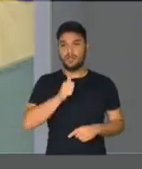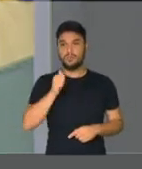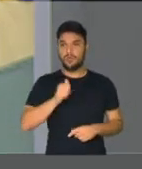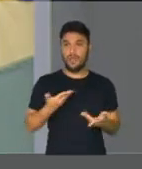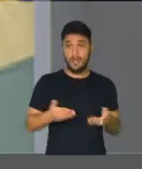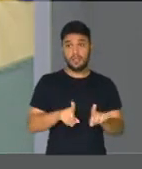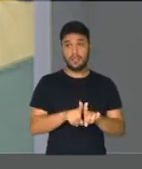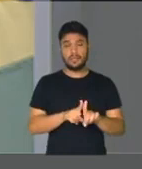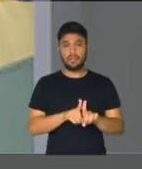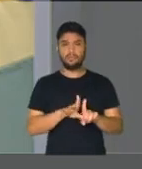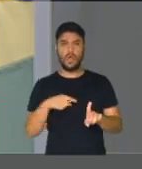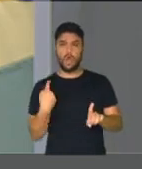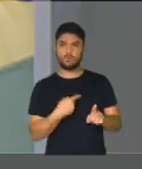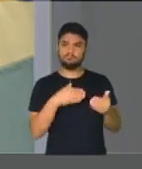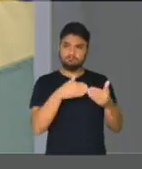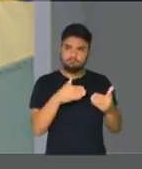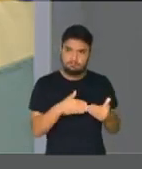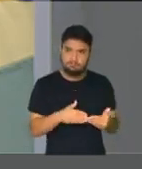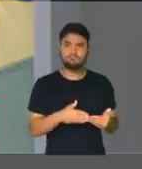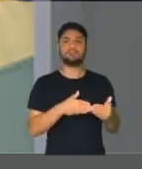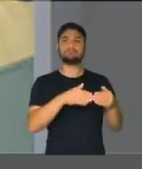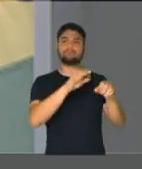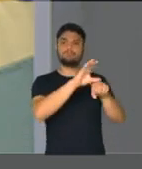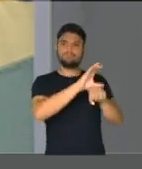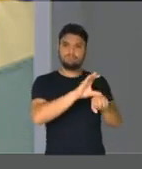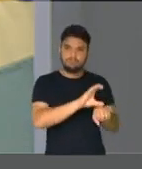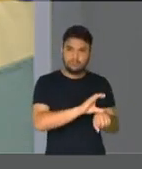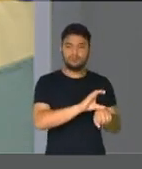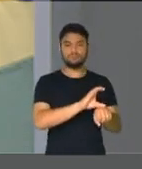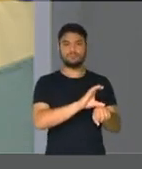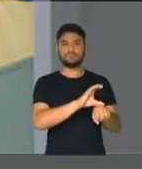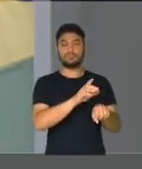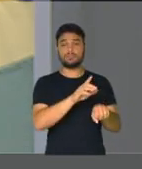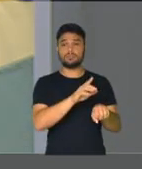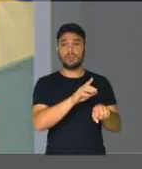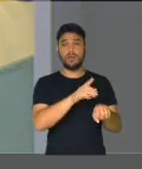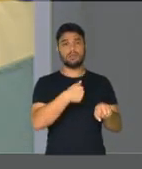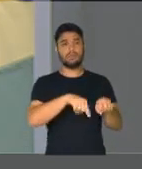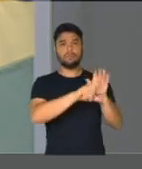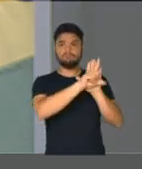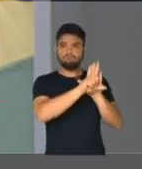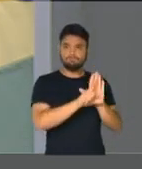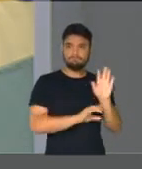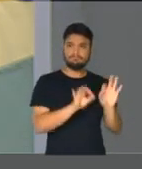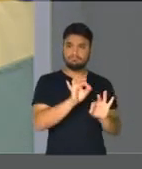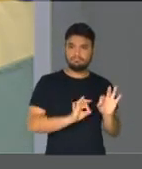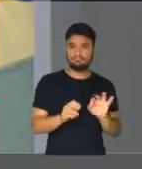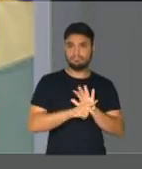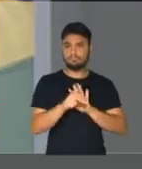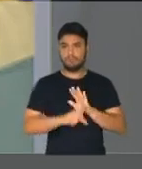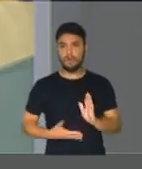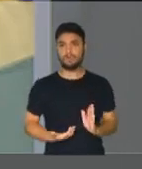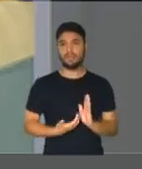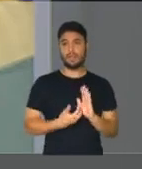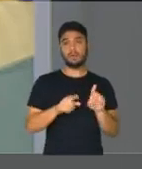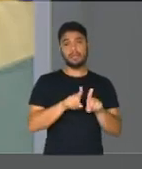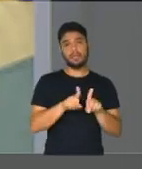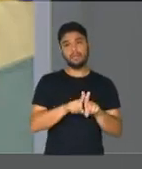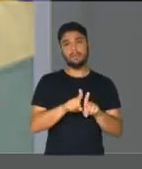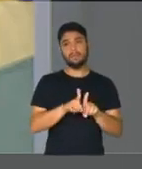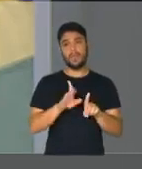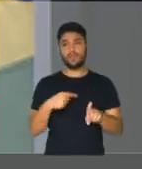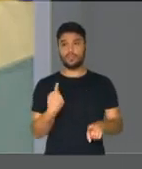pela constitucionalidade e juridicidade e pela técnica legislativa e no mérito